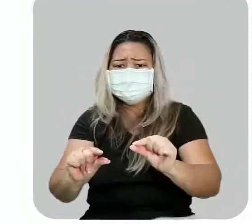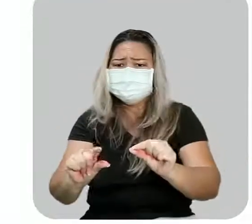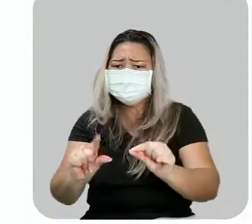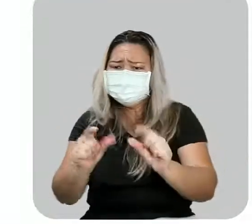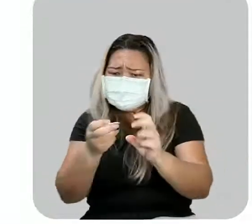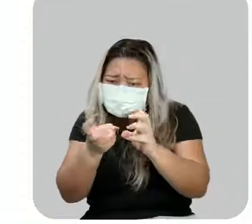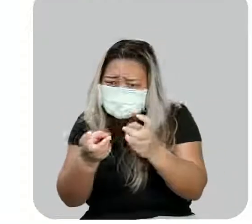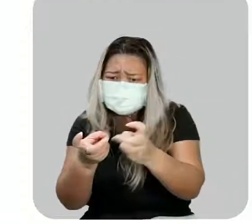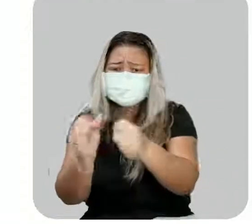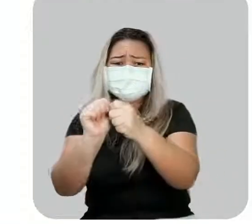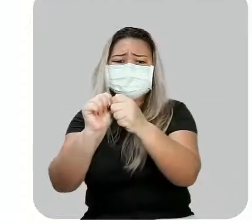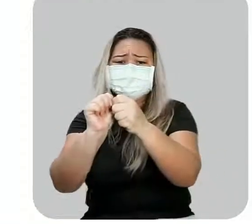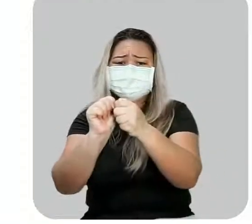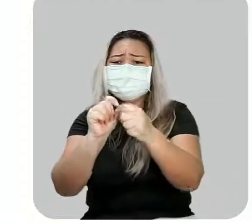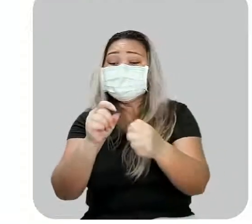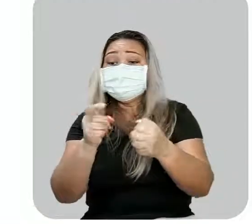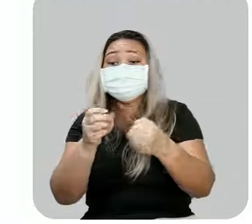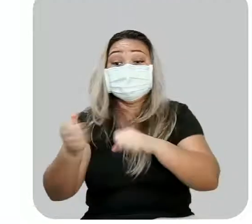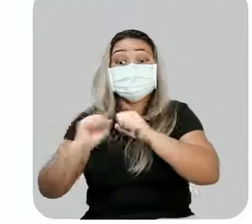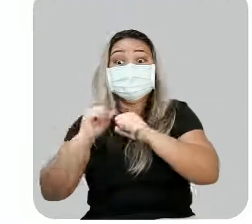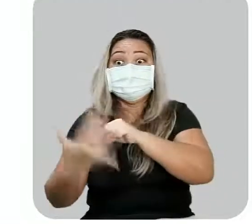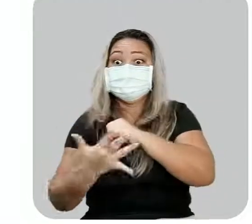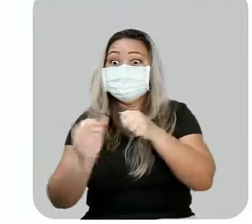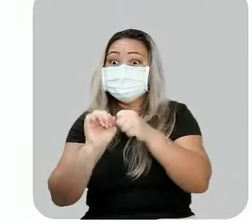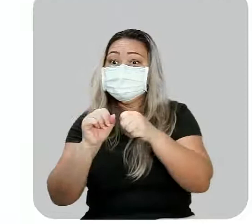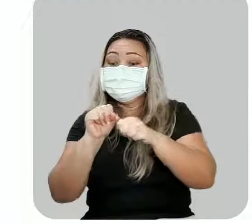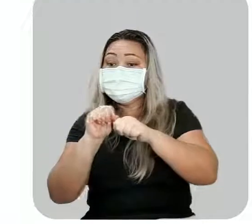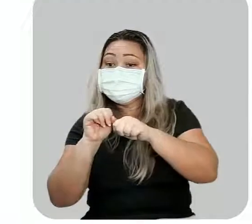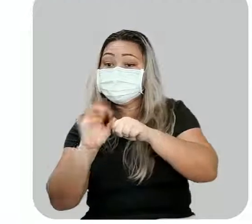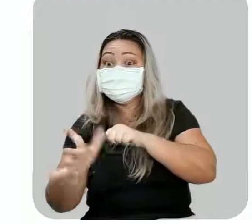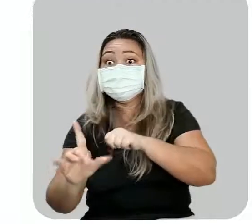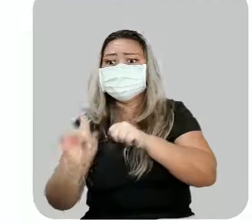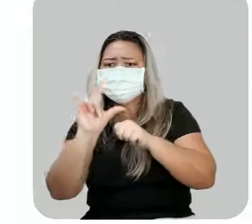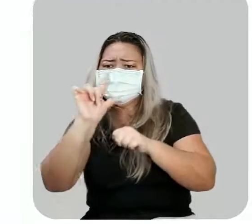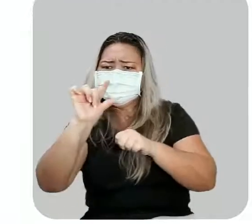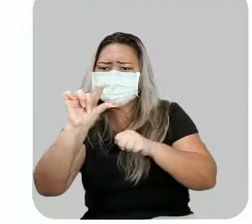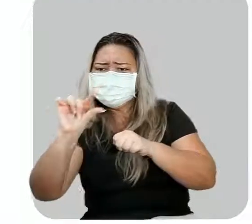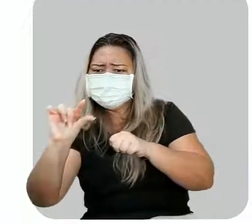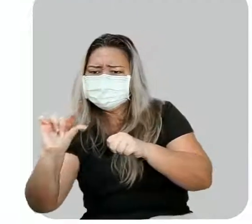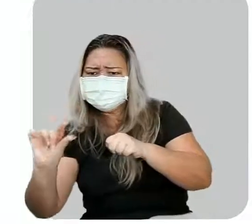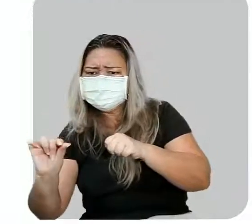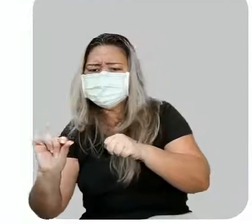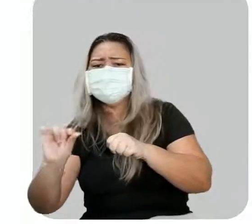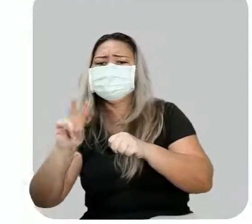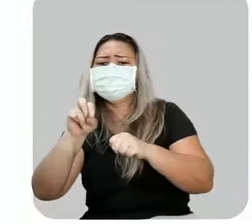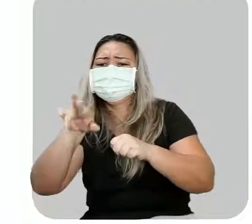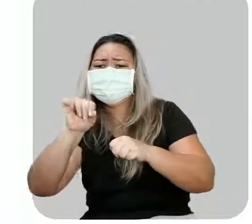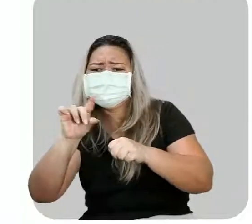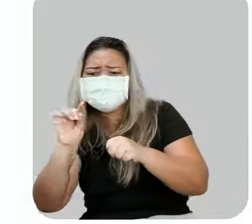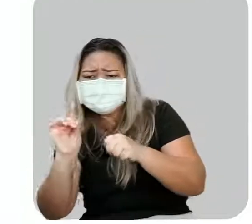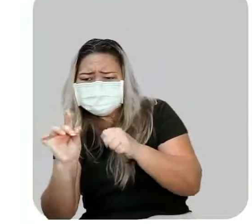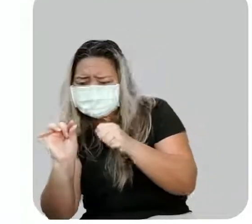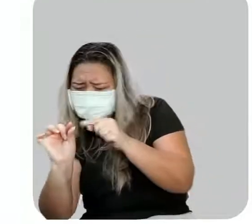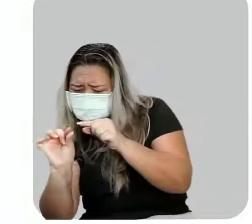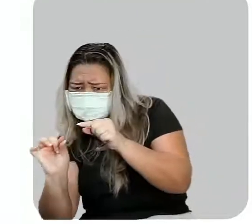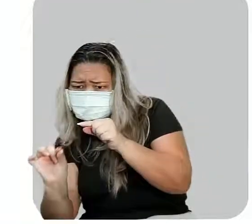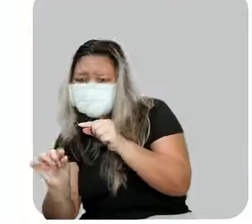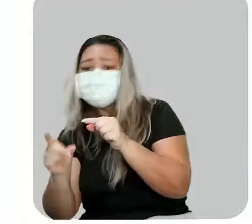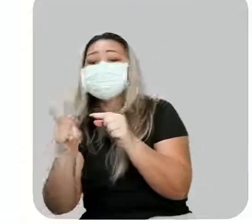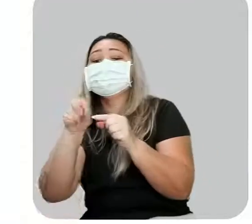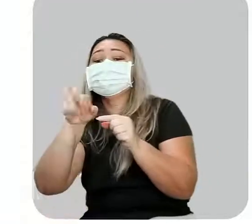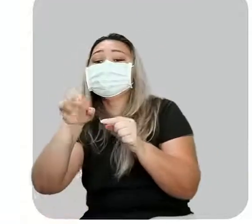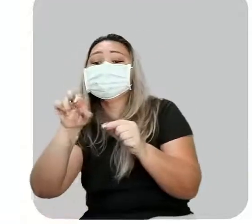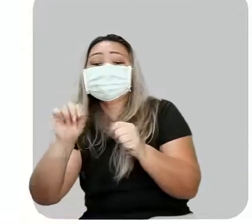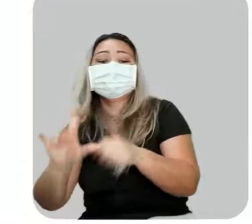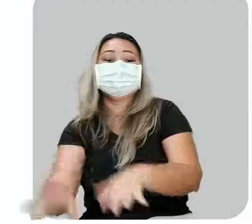uma bactéria. Um vírus. Aí você dá para perceber a gradação. Verme, bactéria